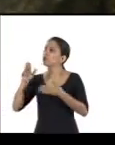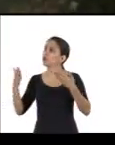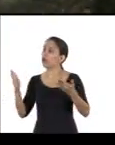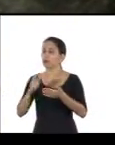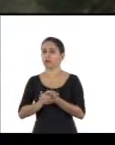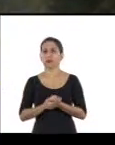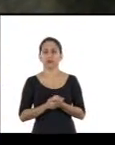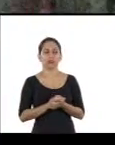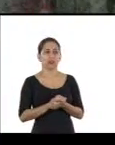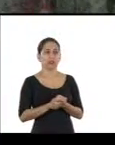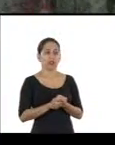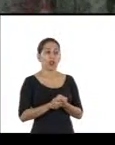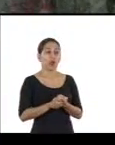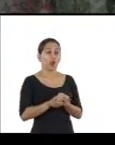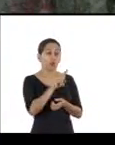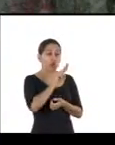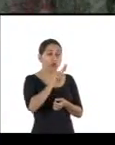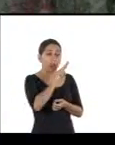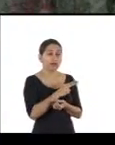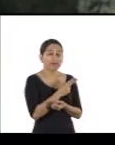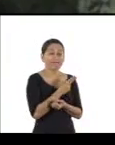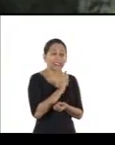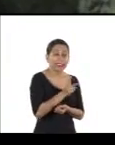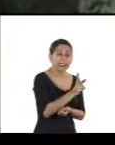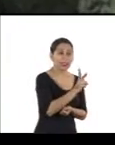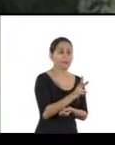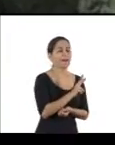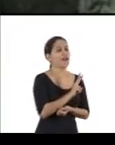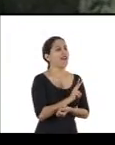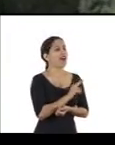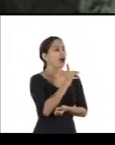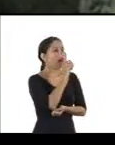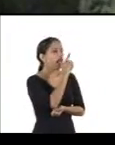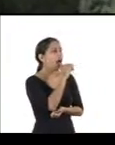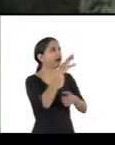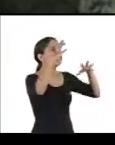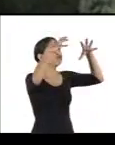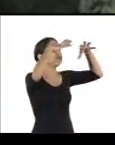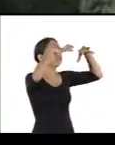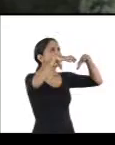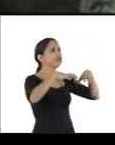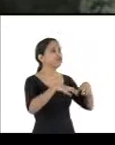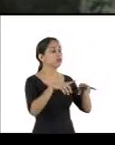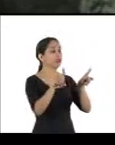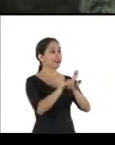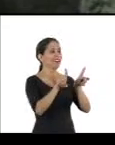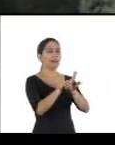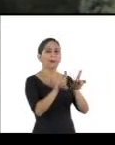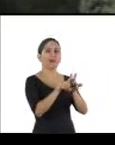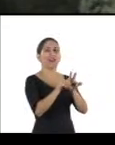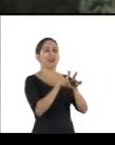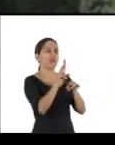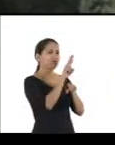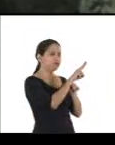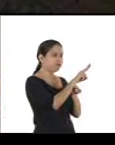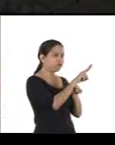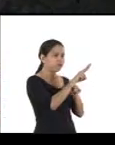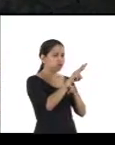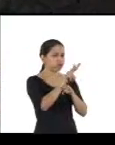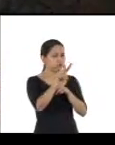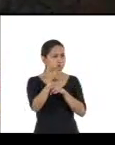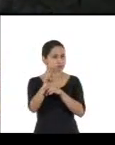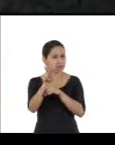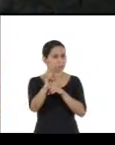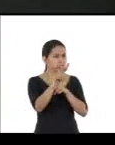mais usado é a umidificação, mas não podemos esquecer também do monitoramento contínuo das frentes. É importante